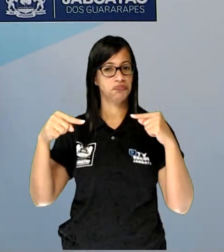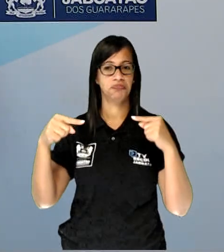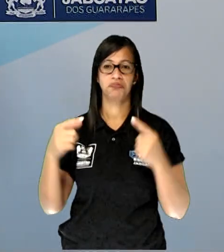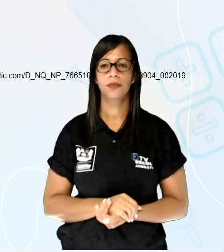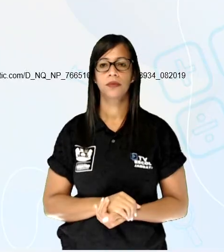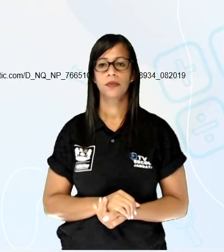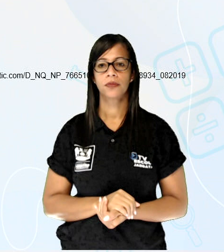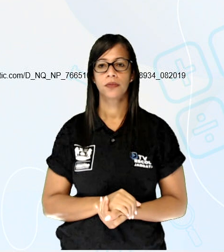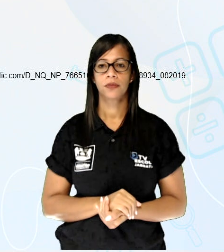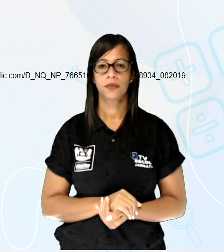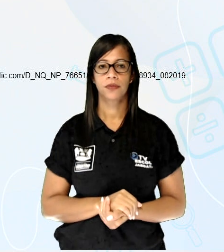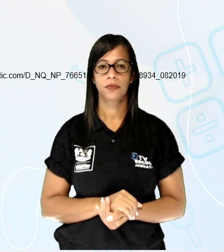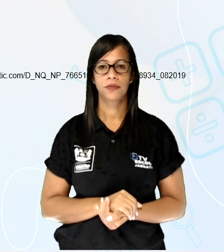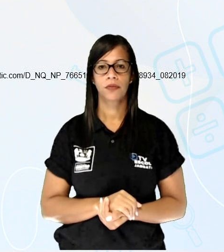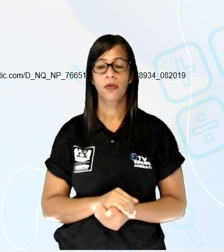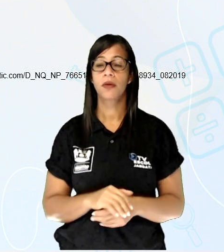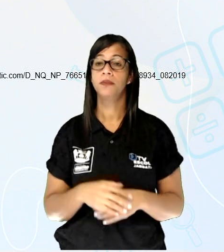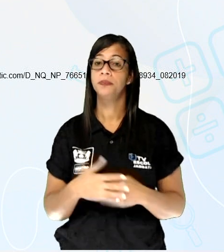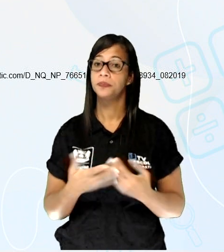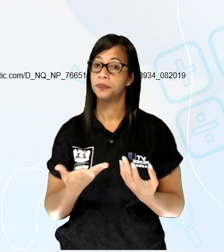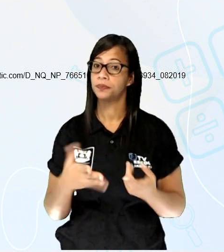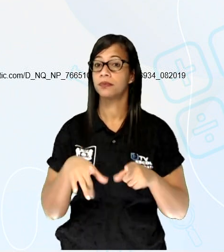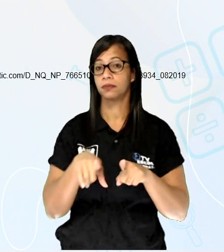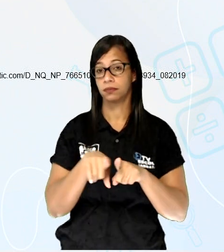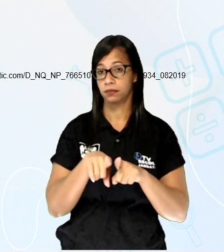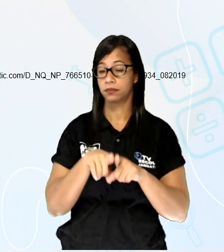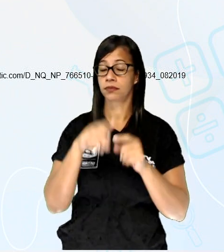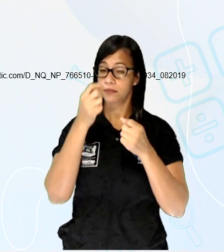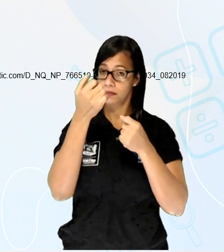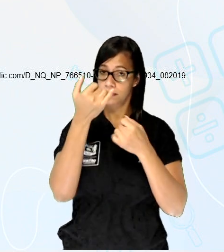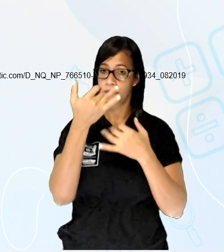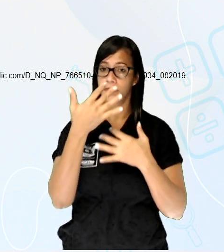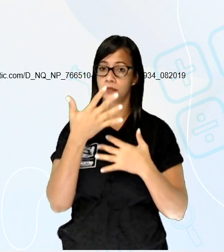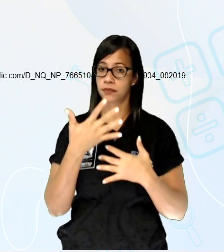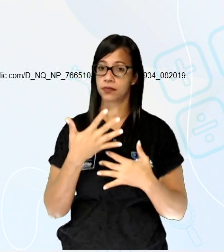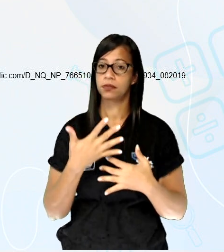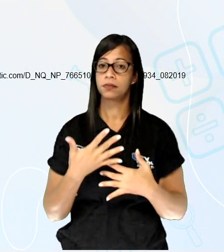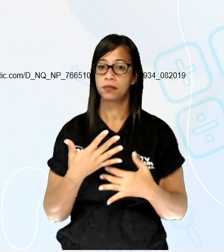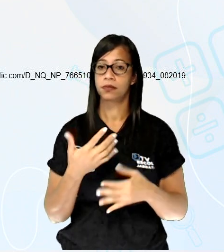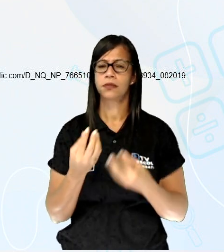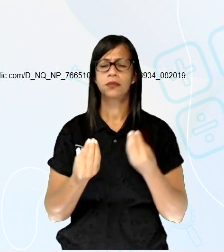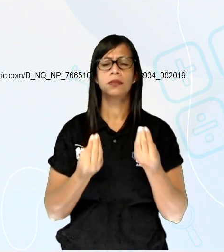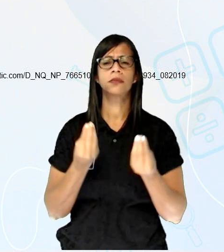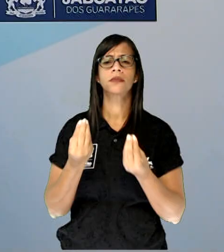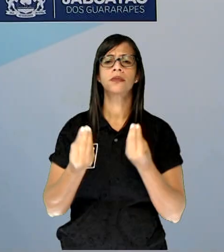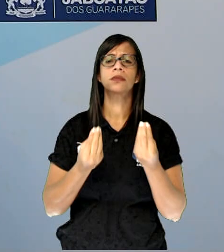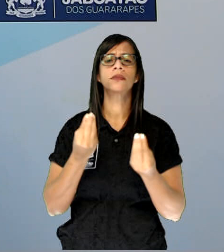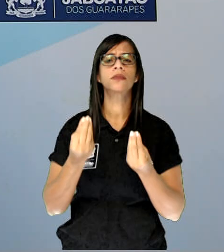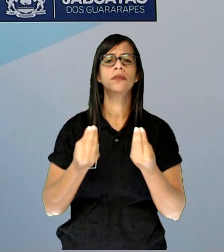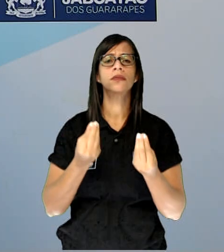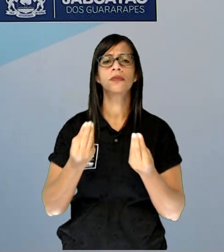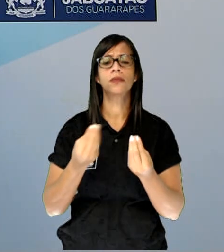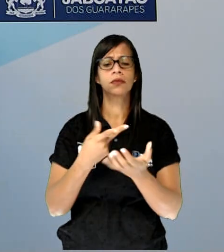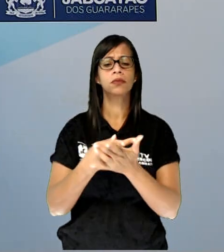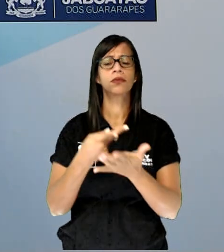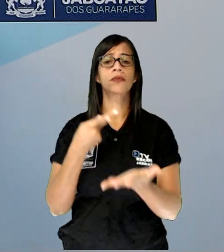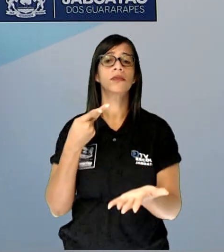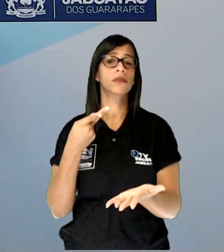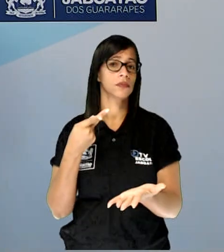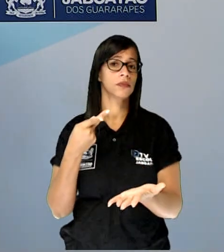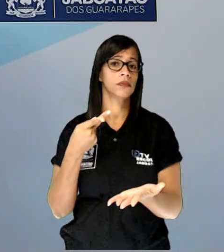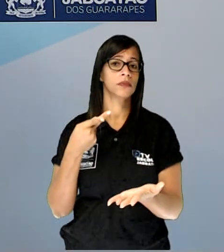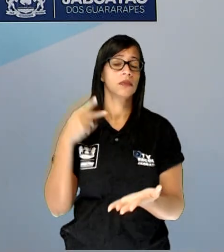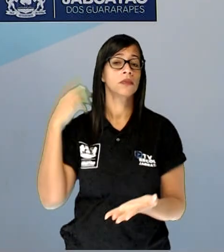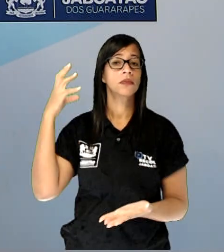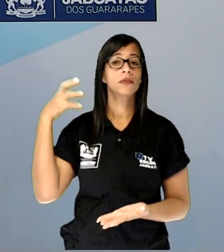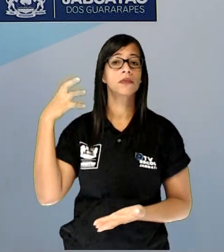ruins. Vamos lá, e agora a gente vai falar um pouquinho sobre como podem ser produzidos os sons. Os sons, eles podem